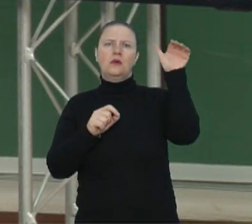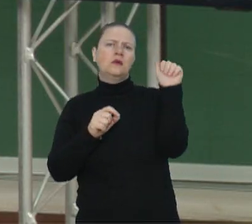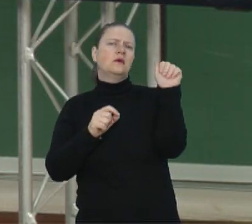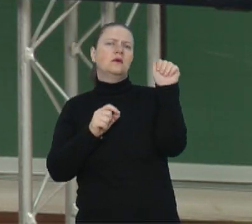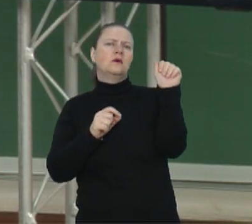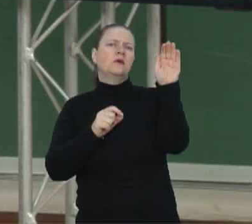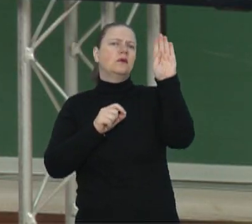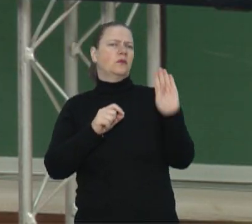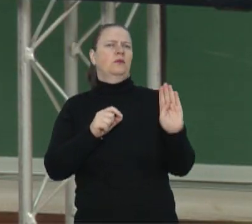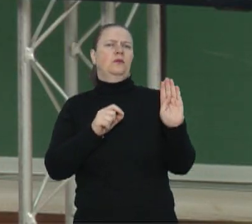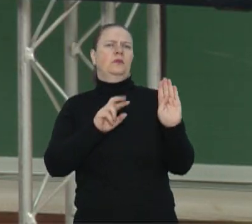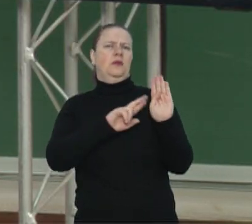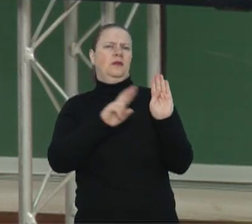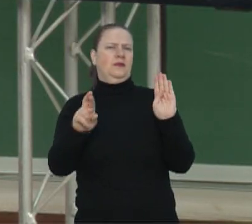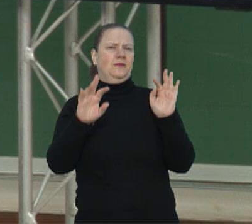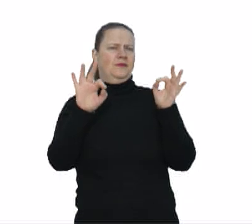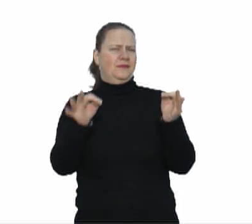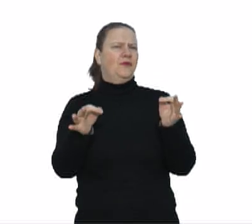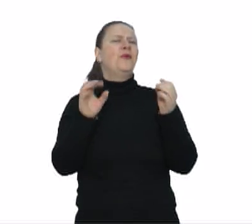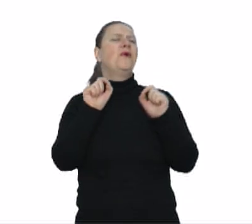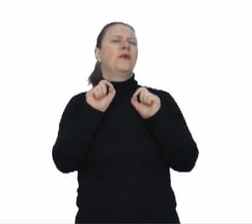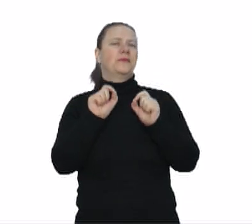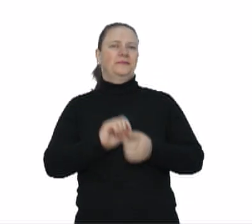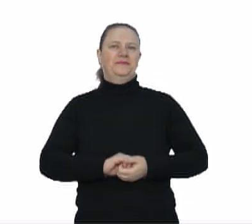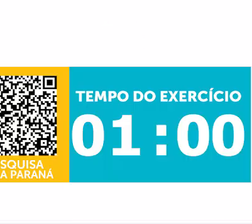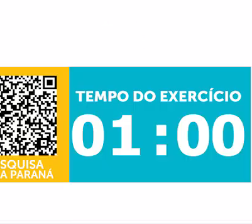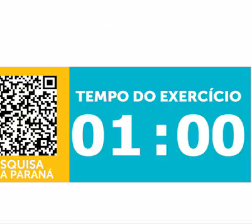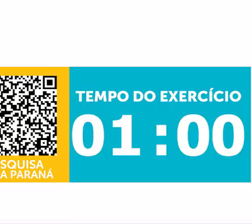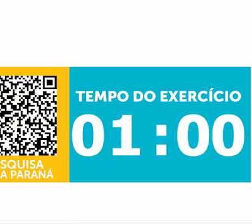da fonte sonora? Tempo para vocês.